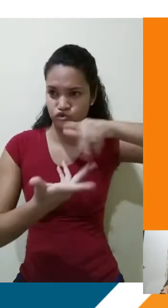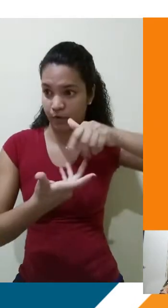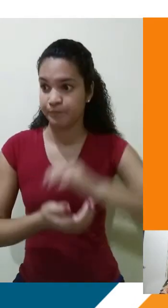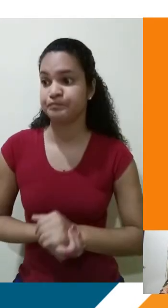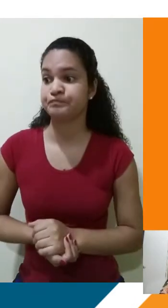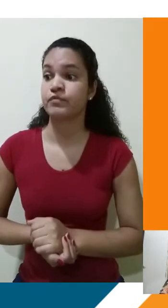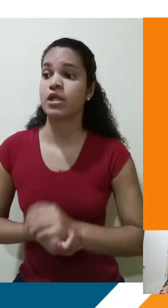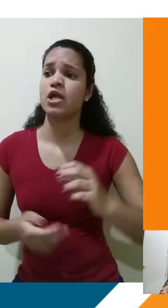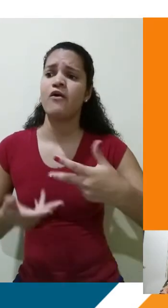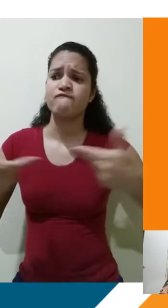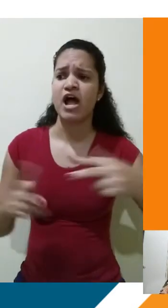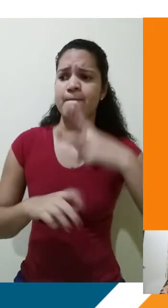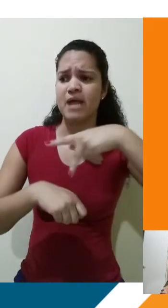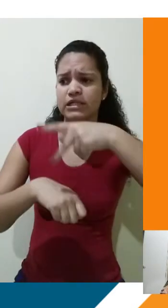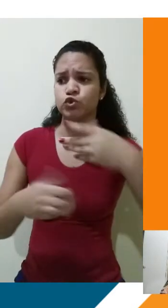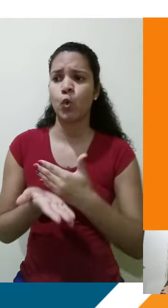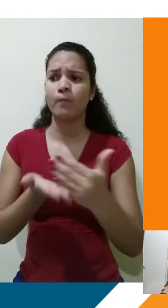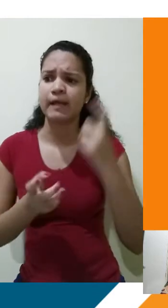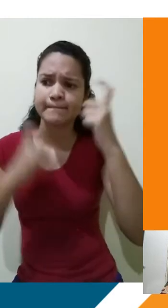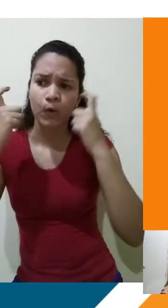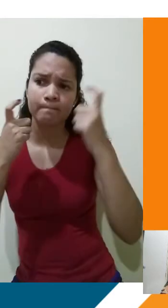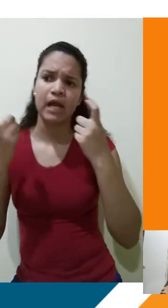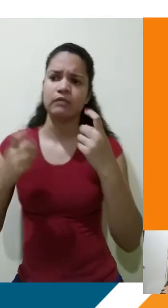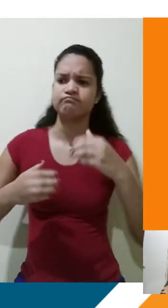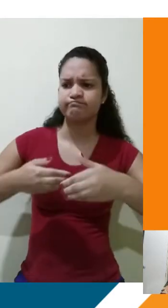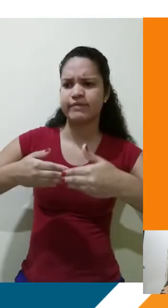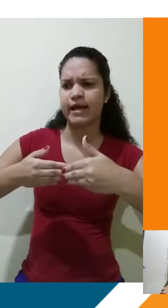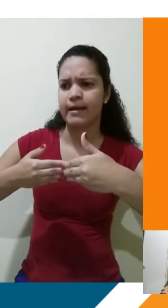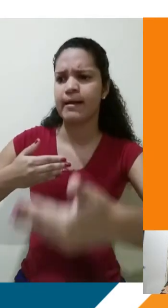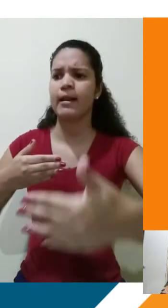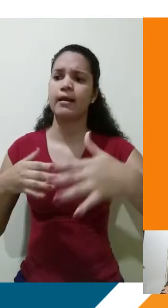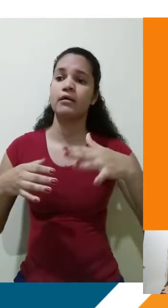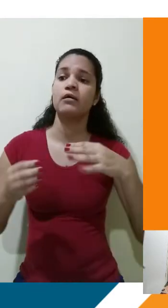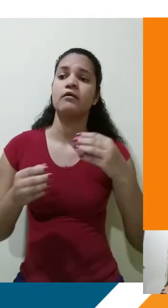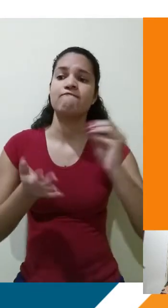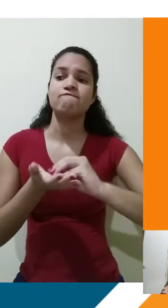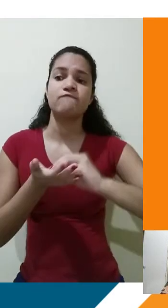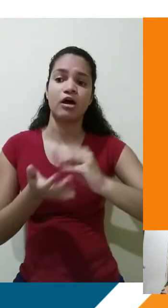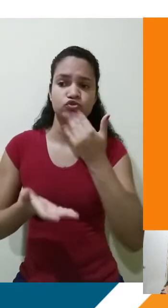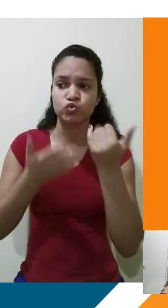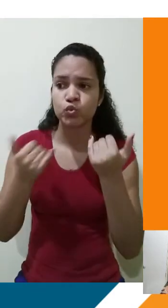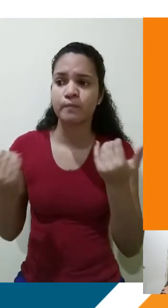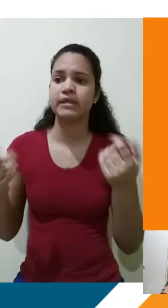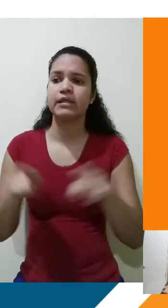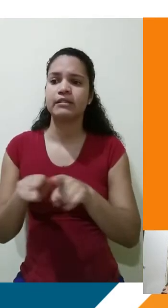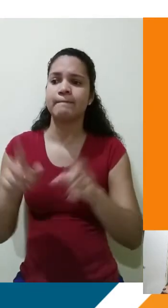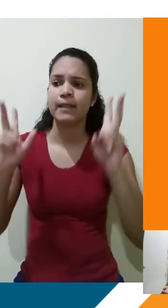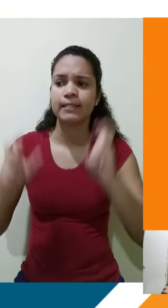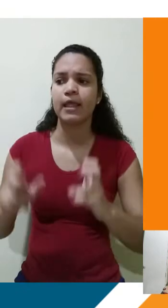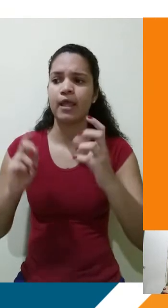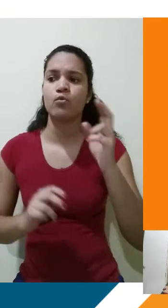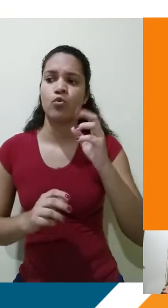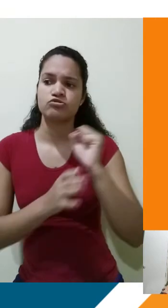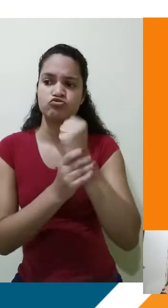considerado estratégico em diversas nações. No Brasil, com pessoas amargando nas filas da fome e uma enorme quantidade de agrotóxicos sendo despejada rotineiramente sobre as